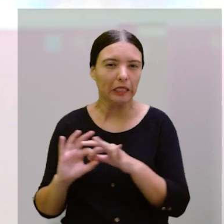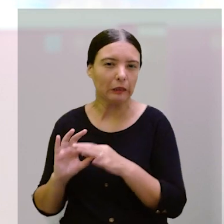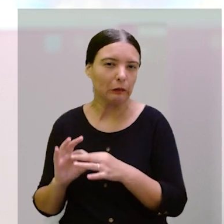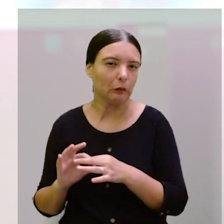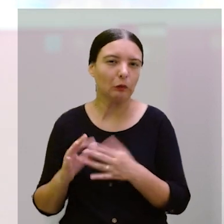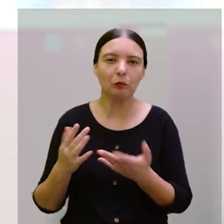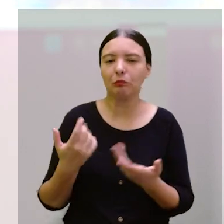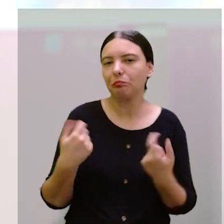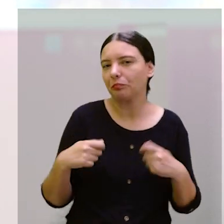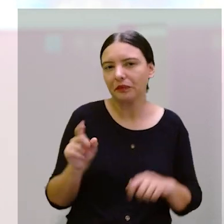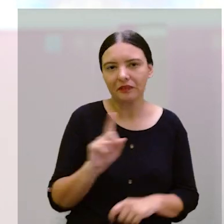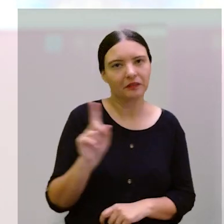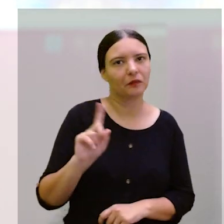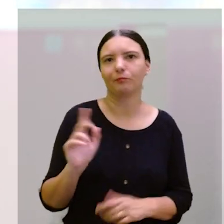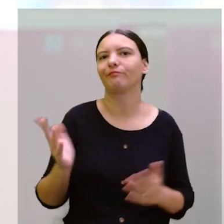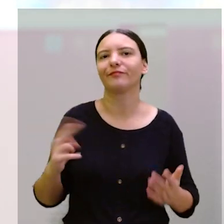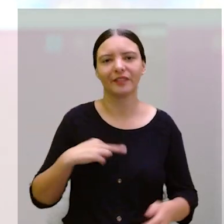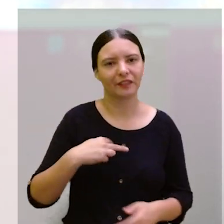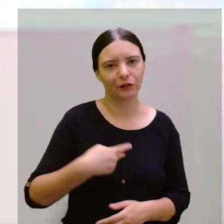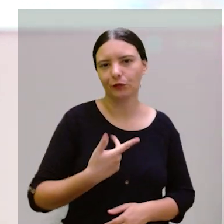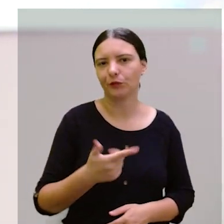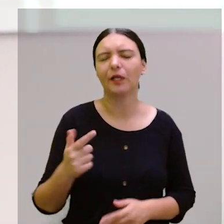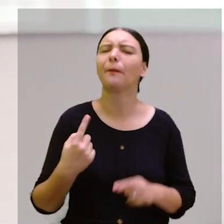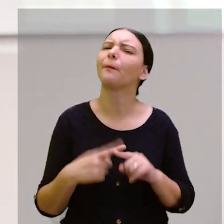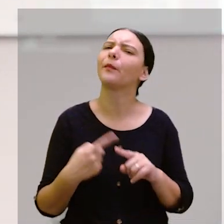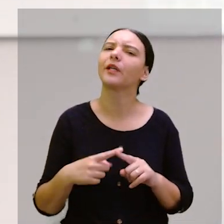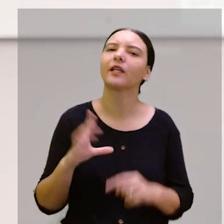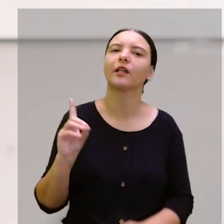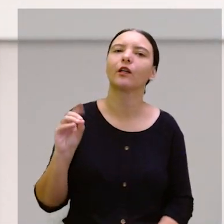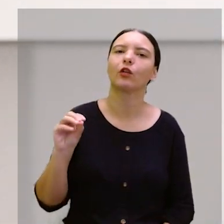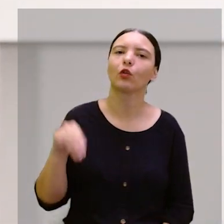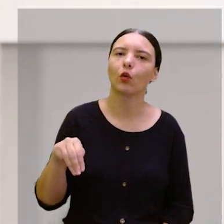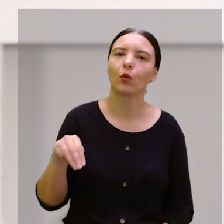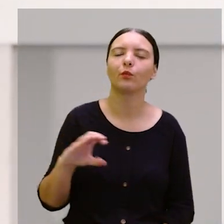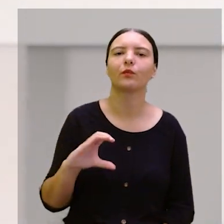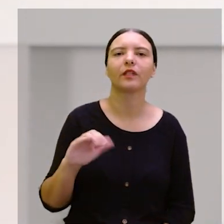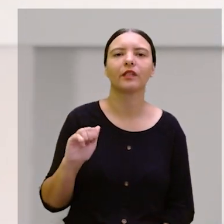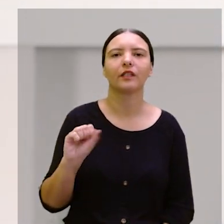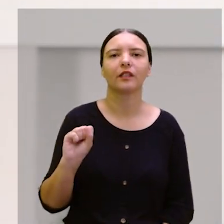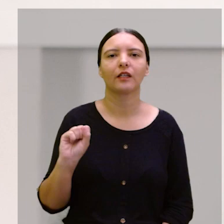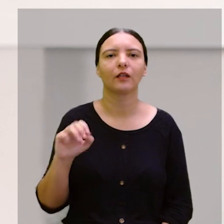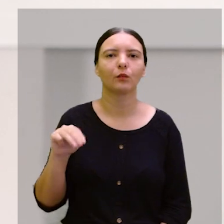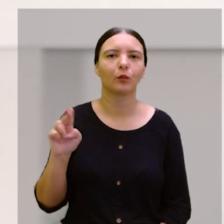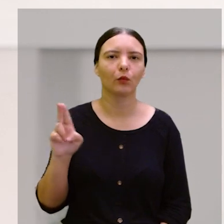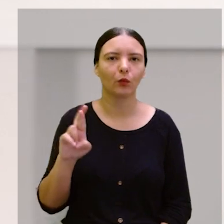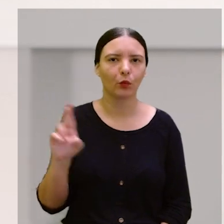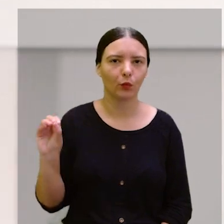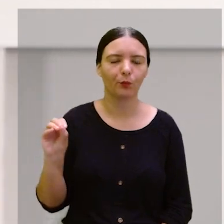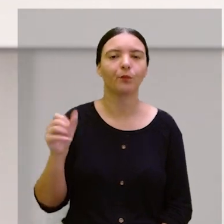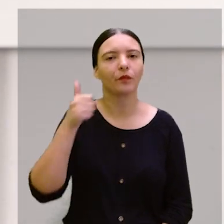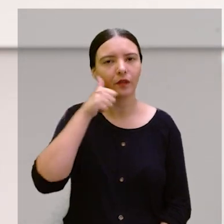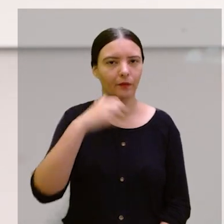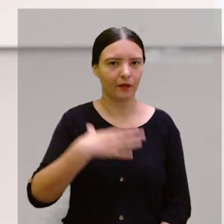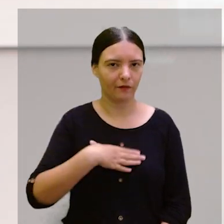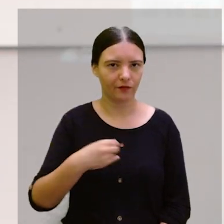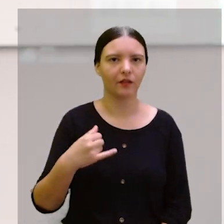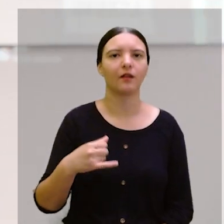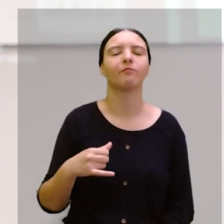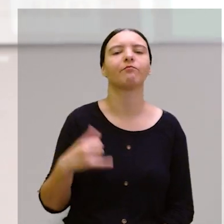existir, para fazer sentido, né? Por que Dom Casmurro é um livro tão indicado? A minha filha está no ensino médio, ela tem 17